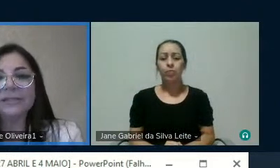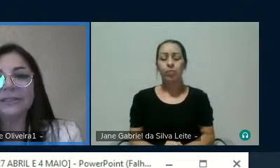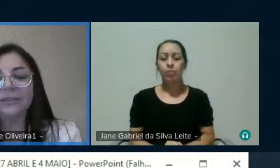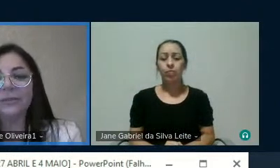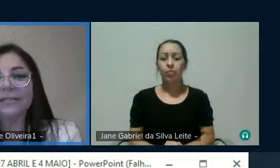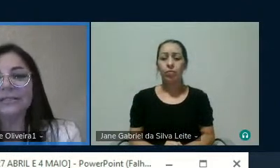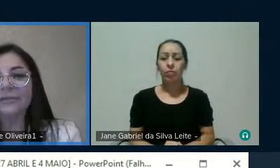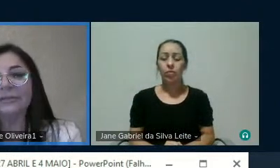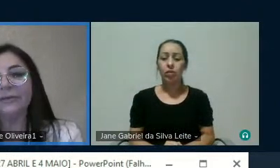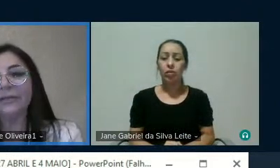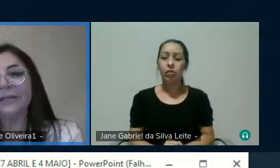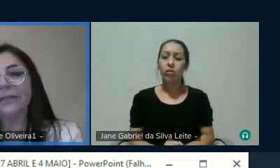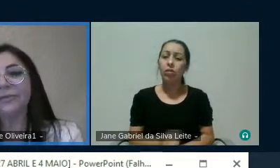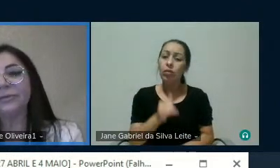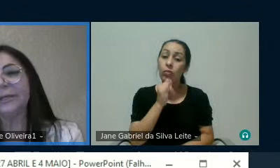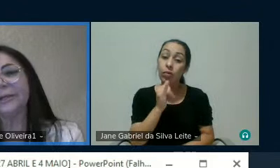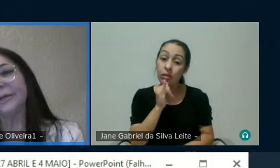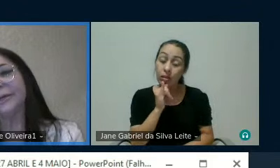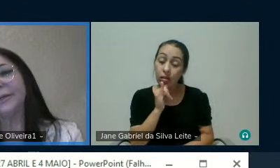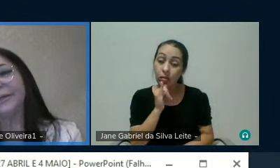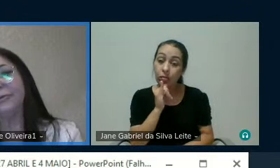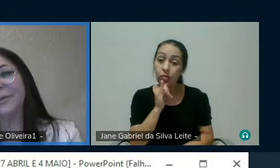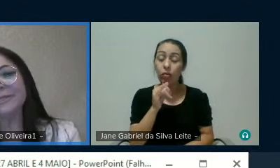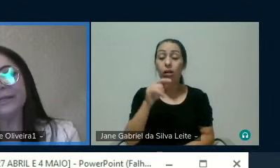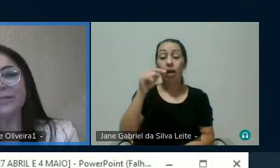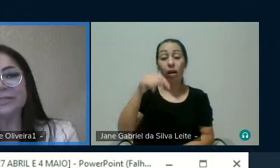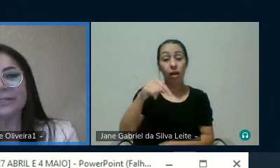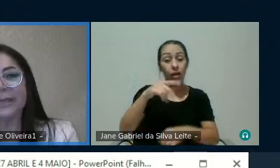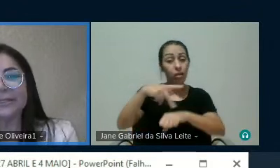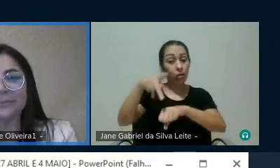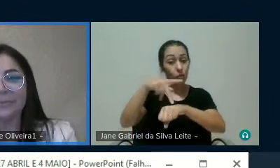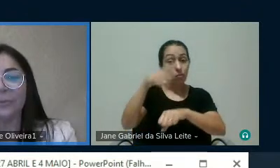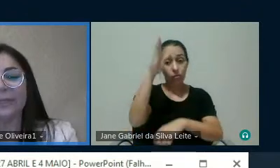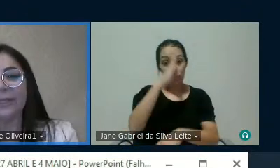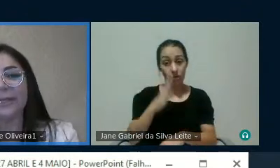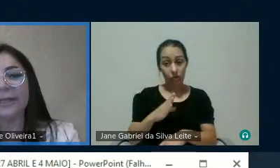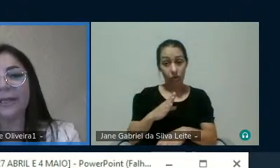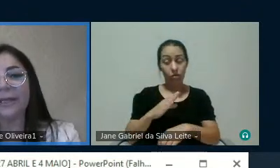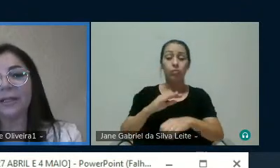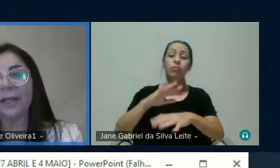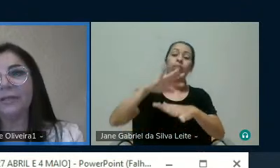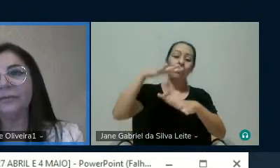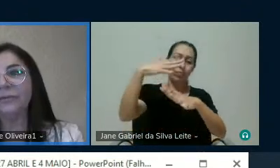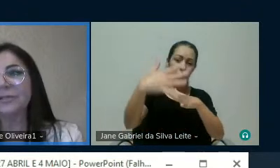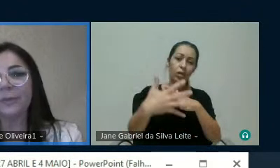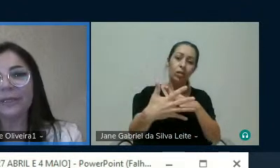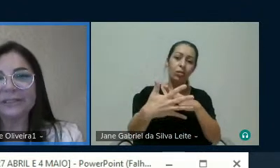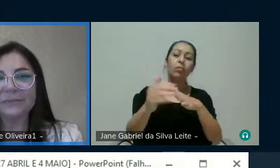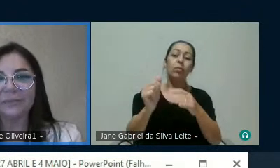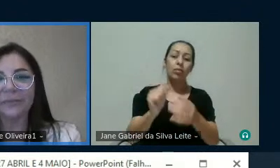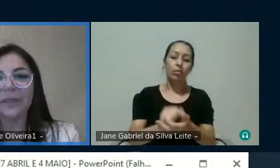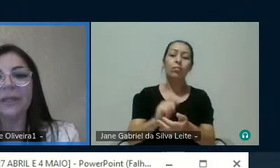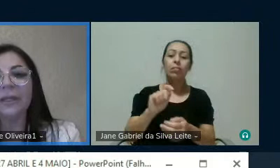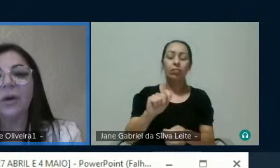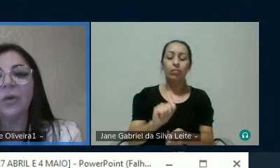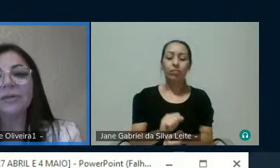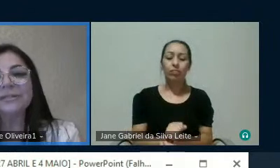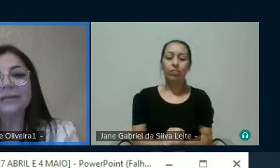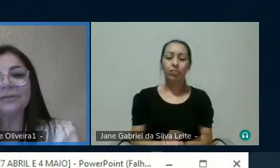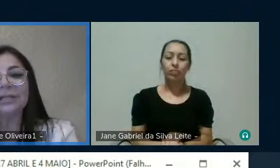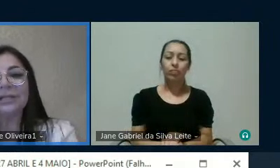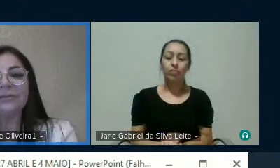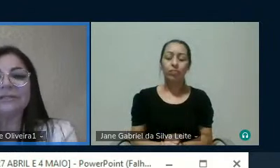No caso, aqui no Brasil, então, é literatura em língua brasileira de sinais, porque daí é a língua do nosso país.